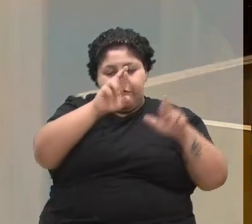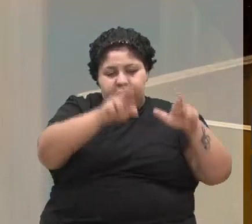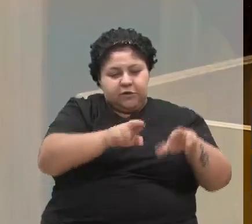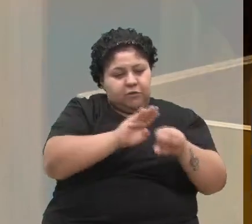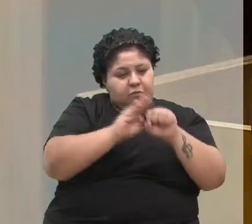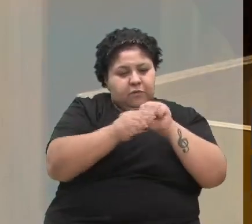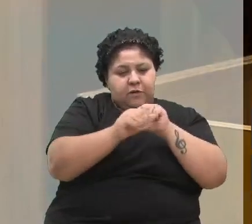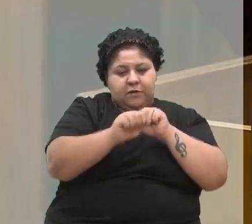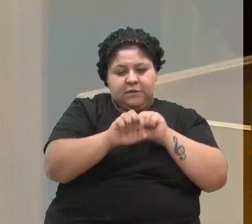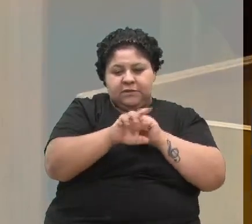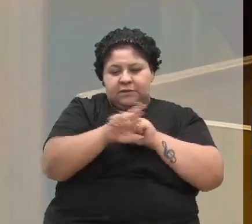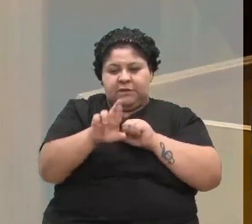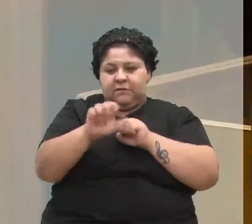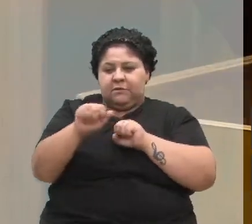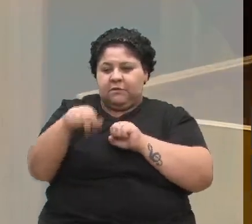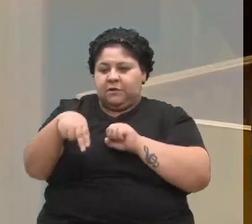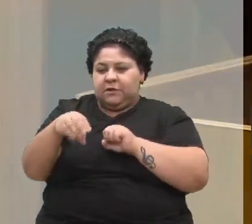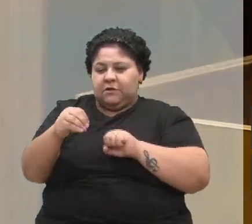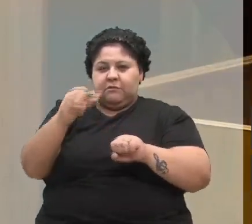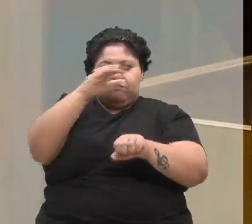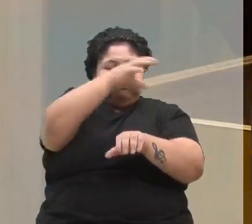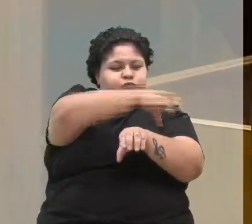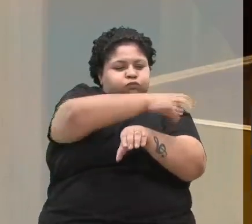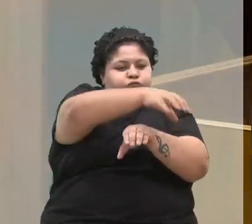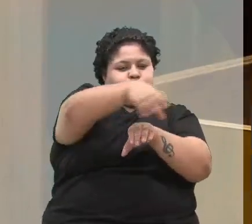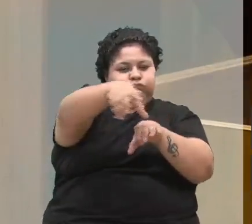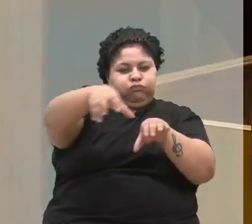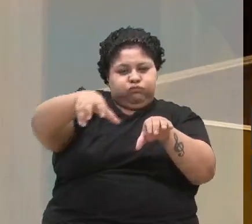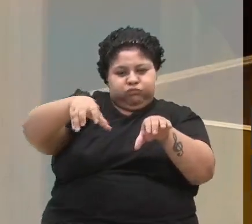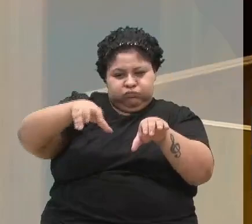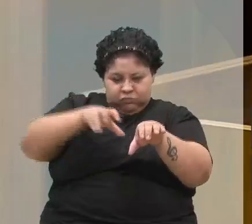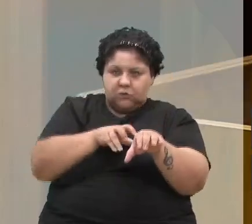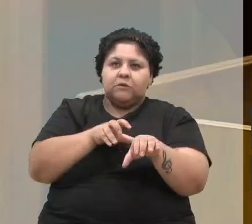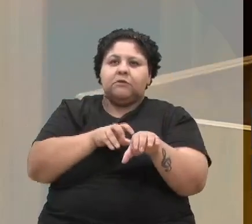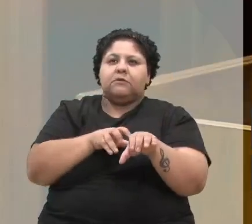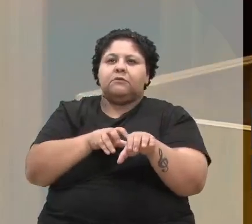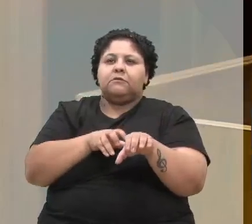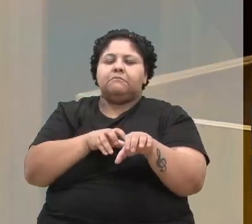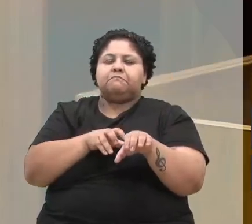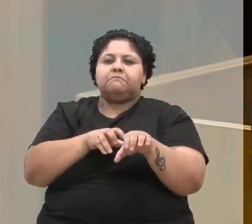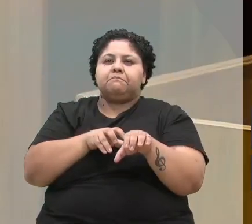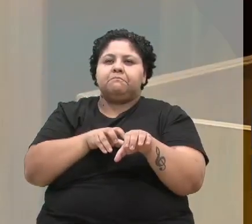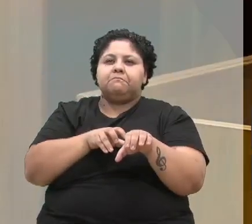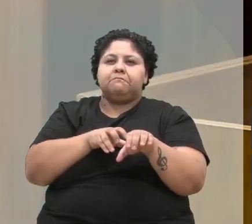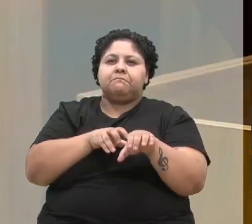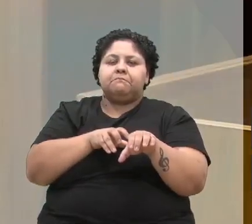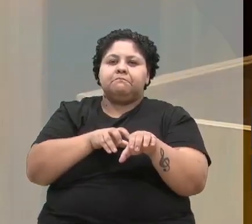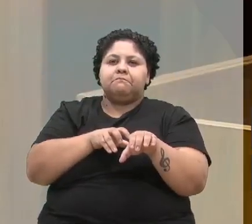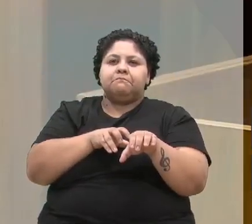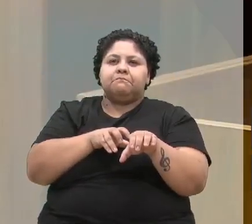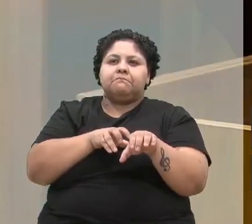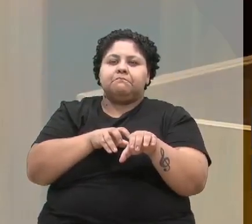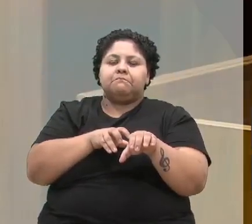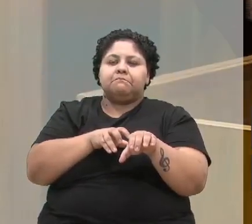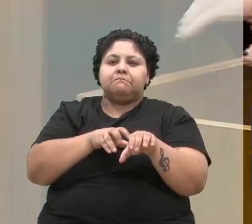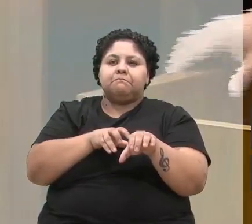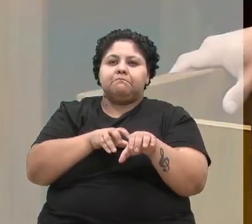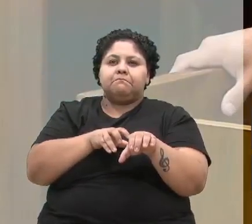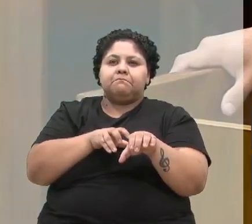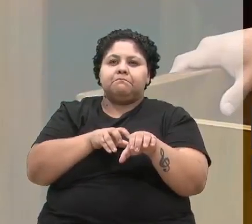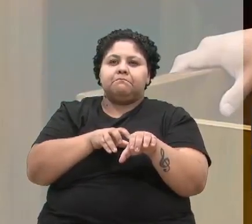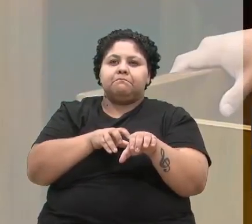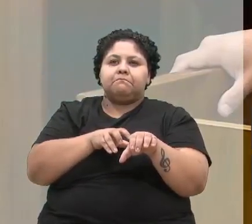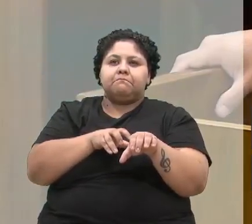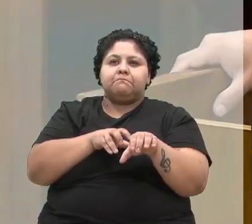Serrano, Capivari, Jardim Eldorado, Jardim Filomena, São Cristóvão, Ana Rec,